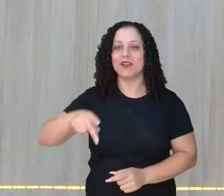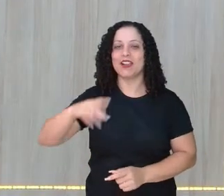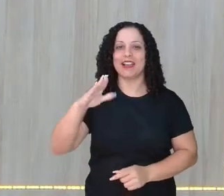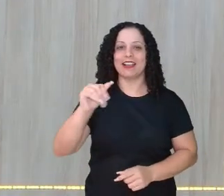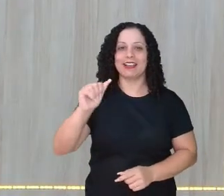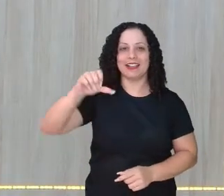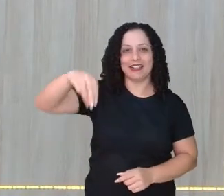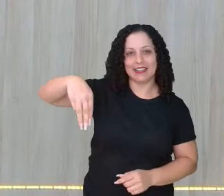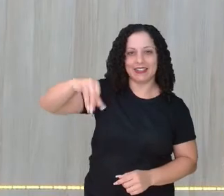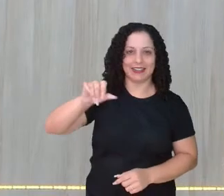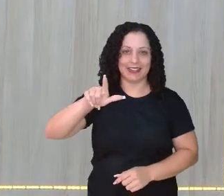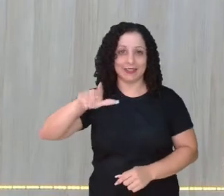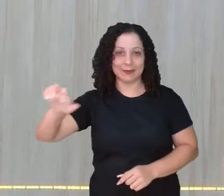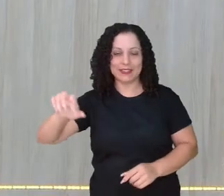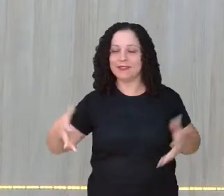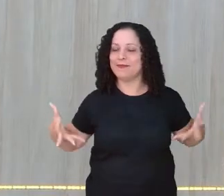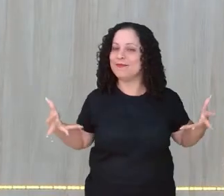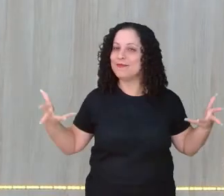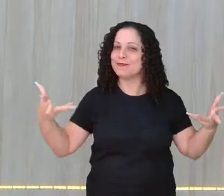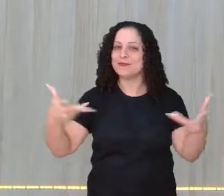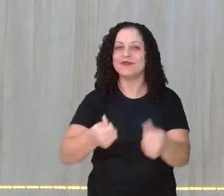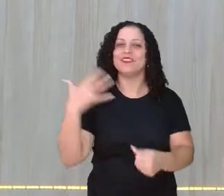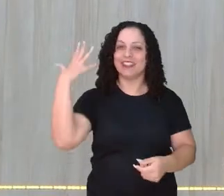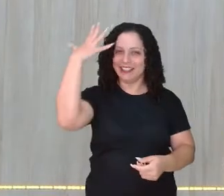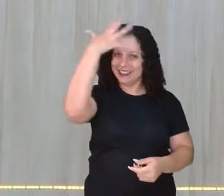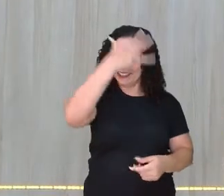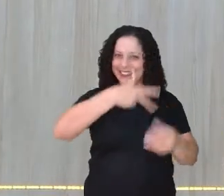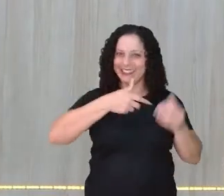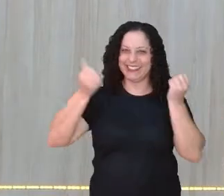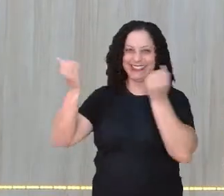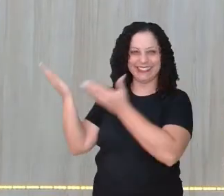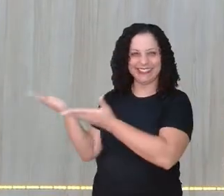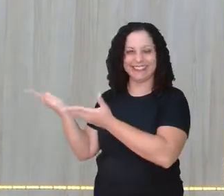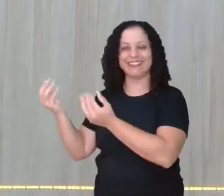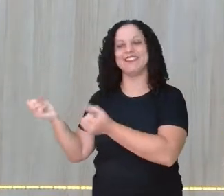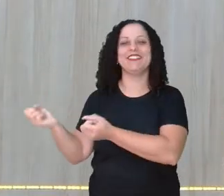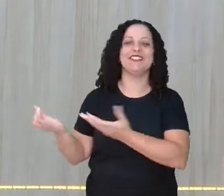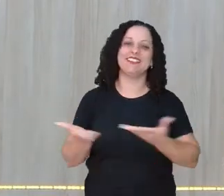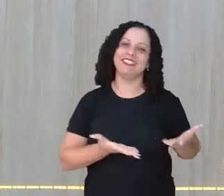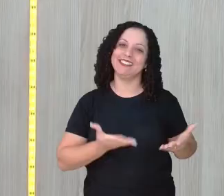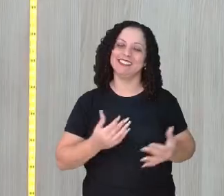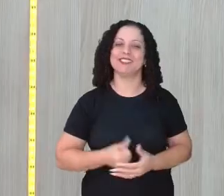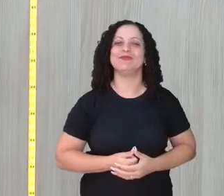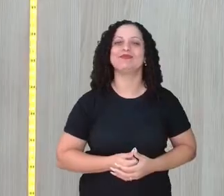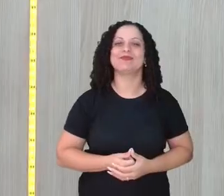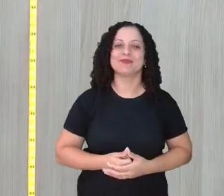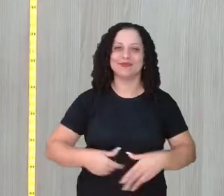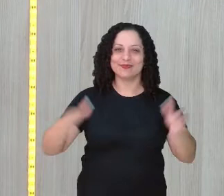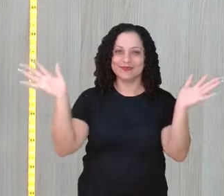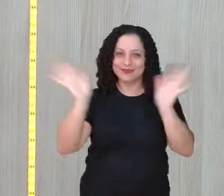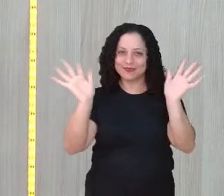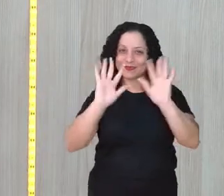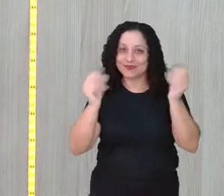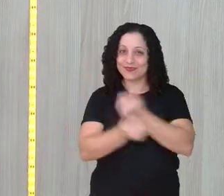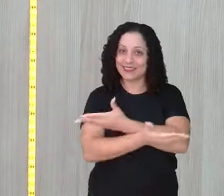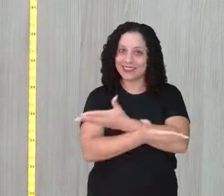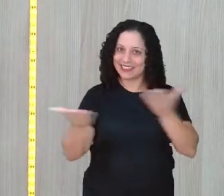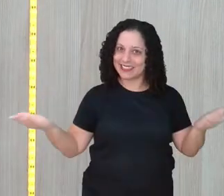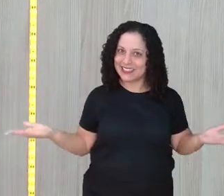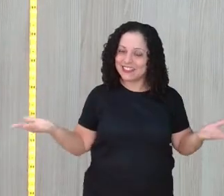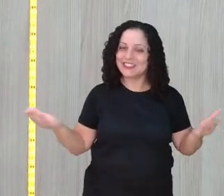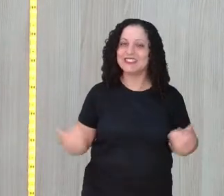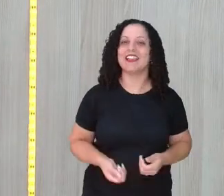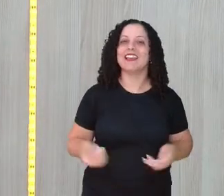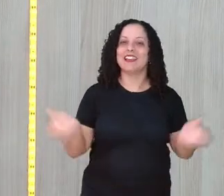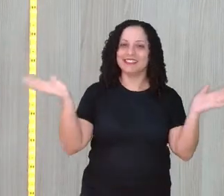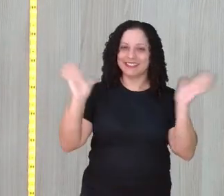professora maravilhosa também, linda, Camille. Seja bem-vinda, Camille. Olá, lindezas. Olá,